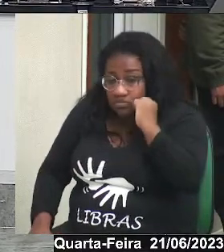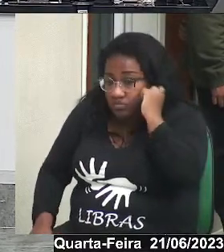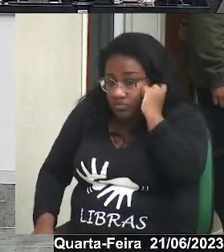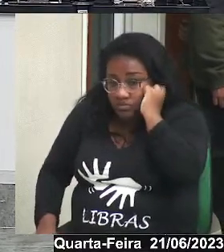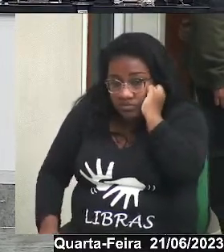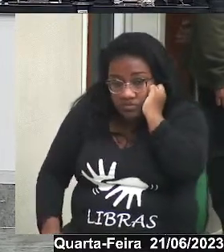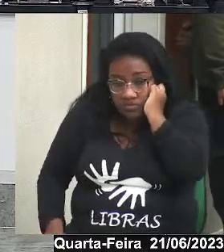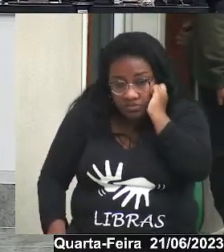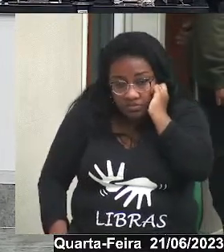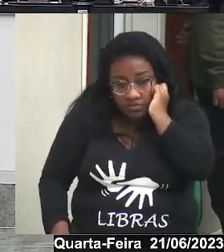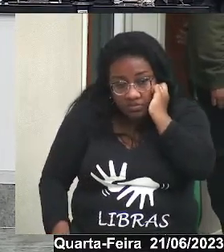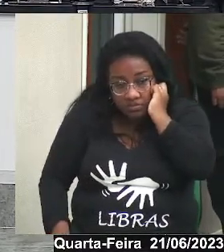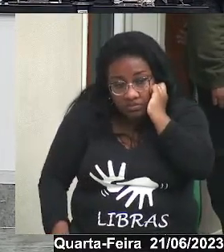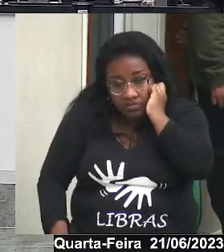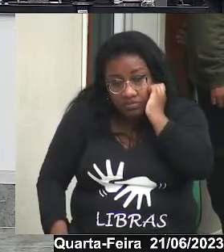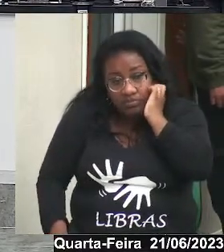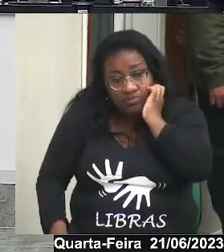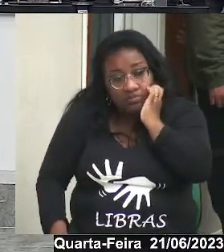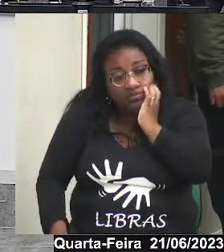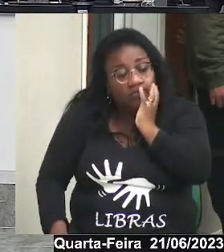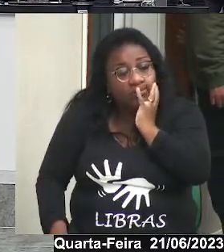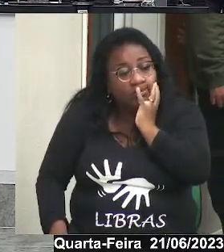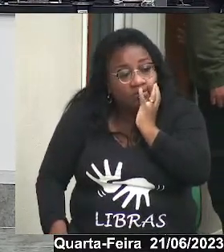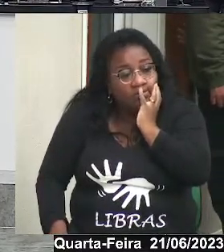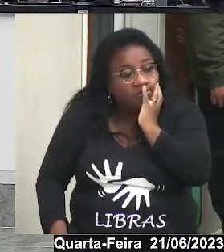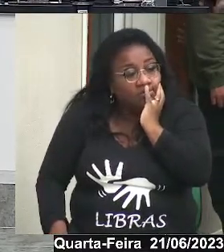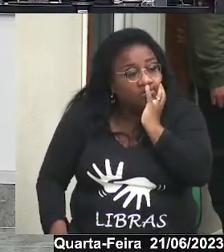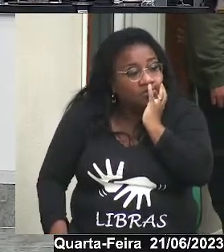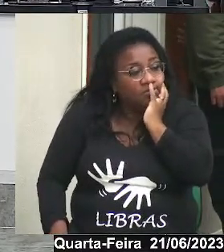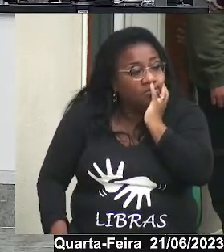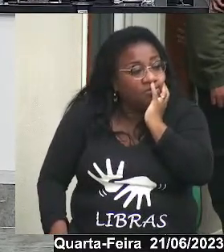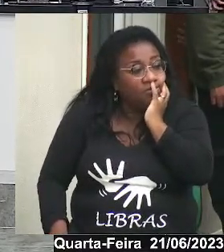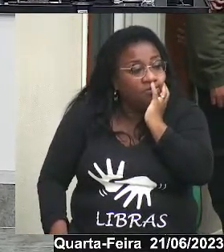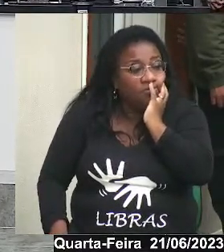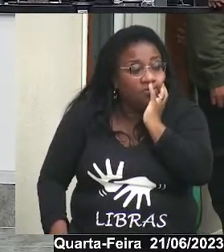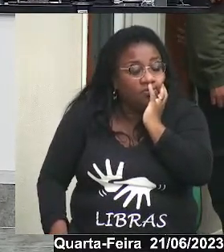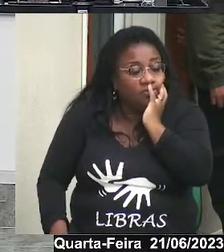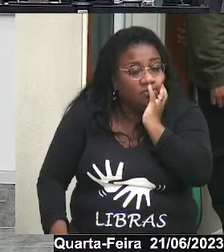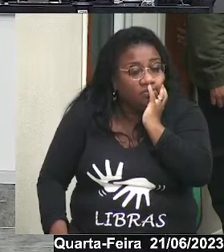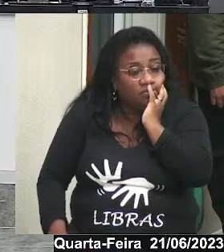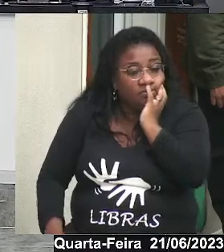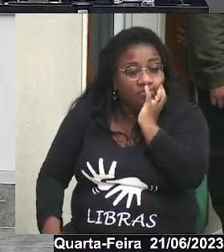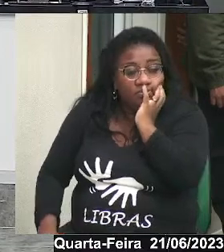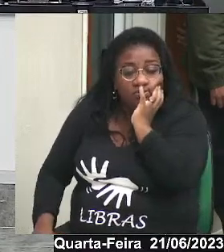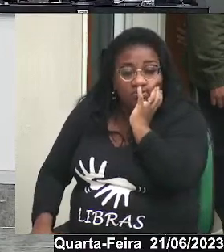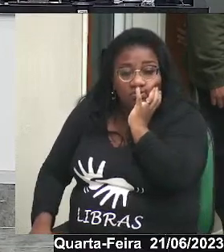mediação, conflito, objetivo, sucesso, a pressão da vítima, bem maior. Presidente.